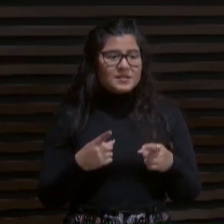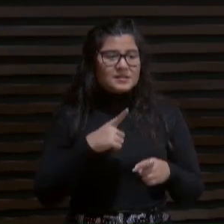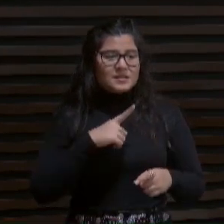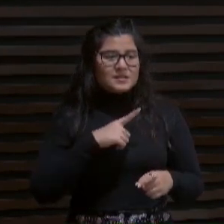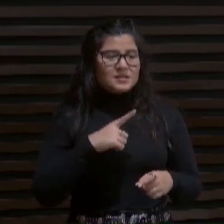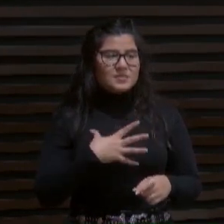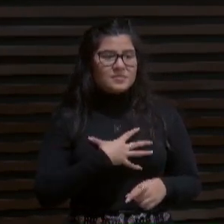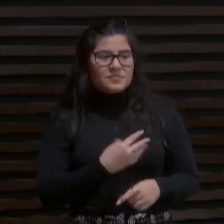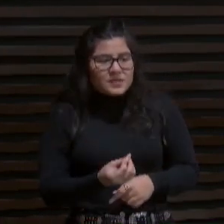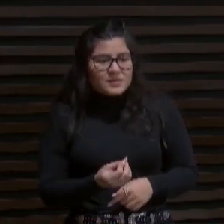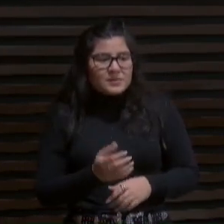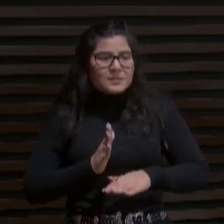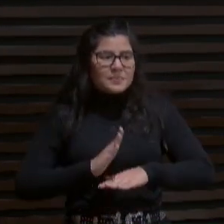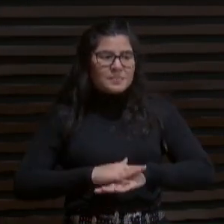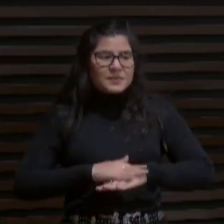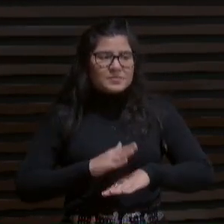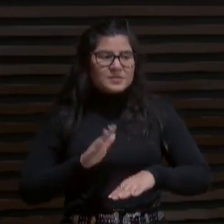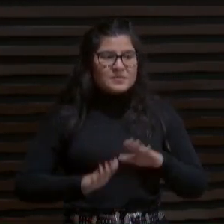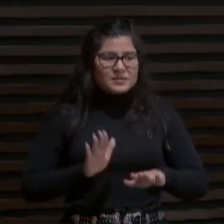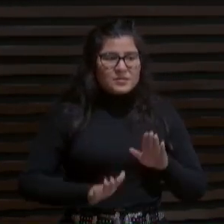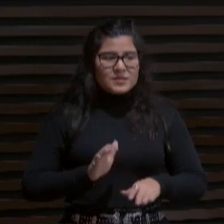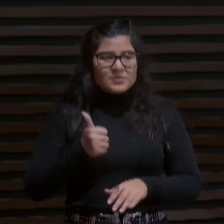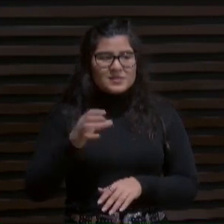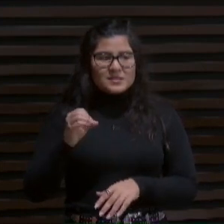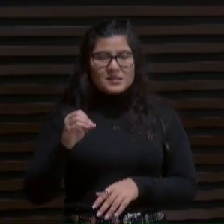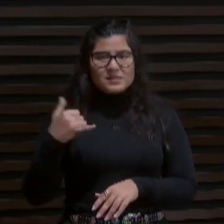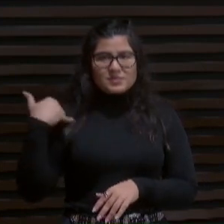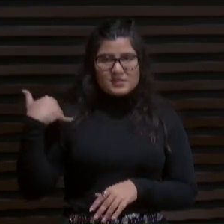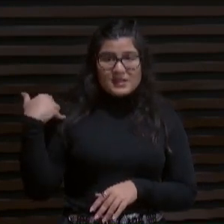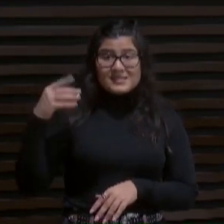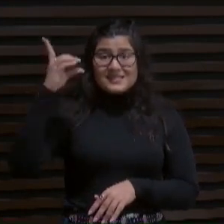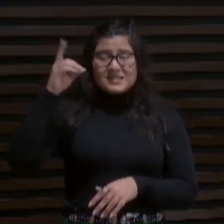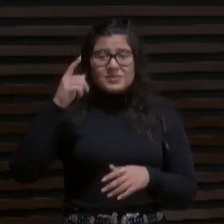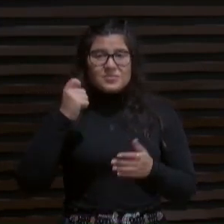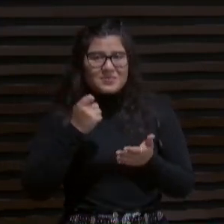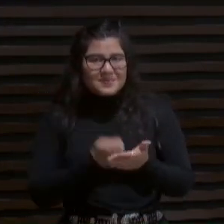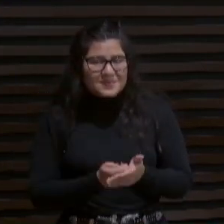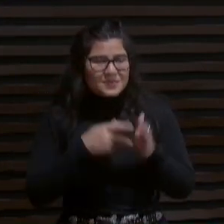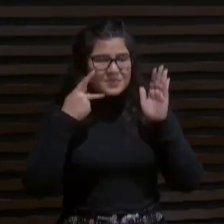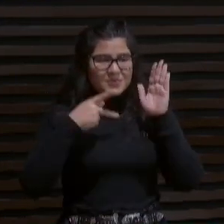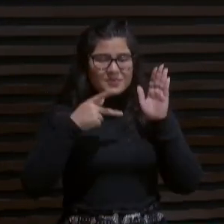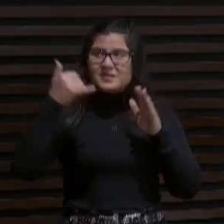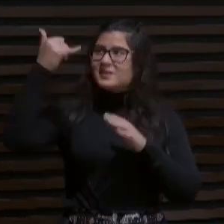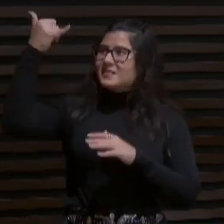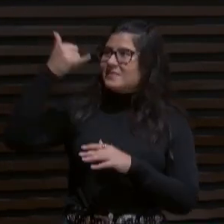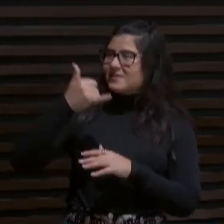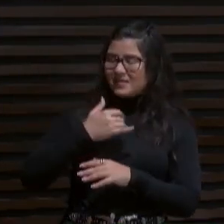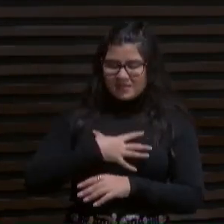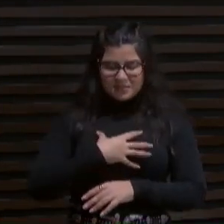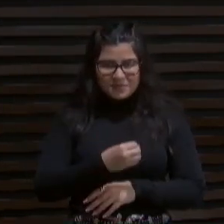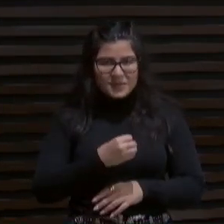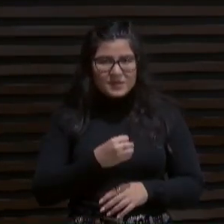que isso é impossível. E Deus cumpriu a sua promessa com a vinda de um filho, de uma forma milagrosa, mas